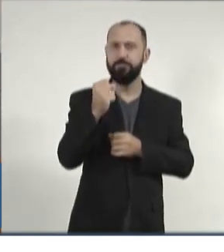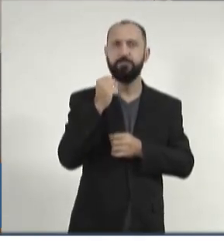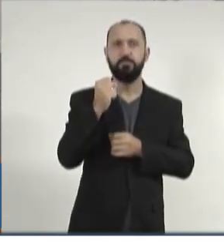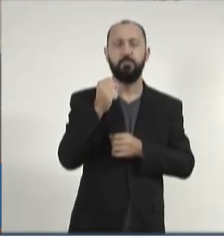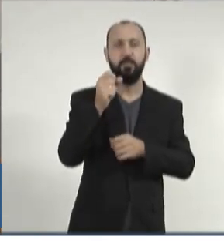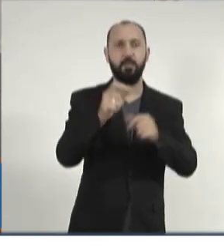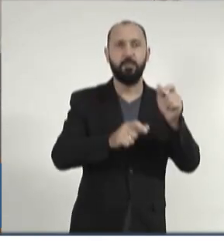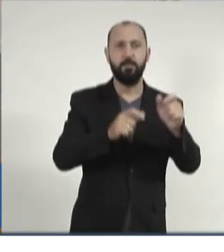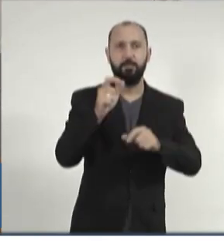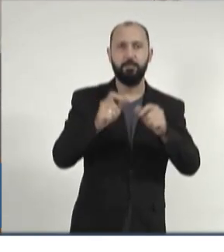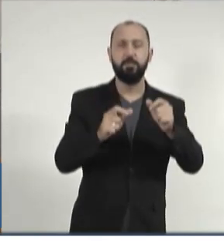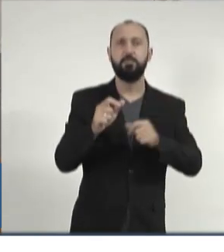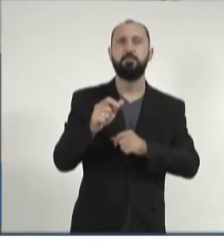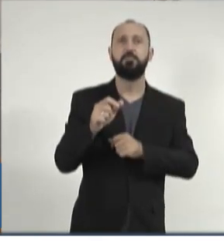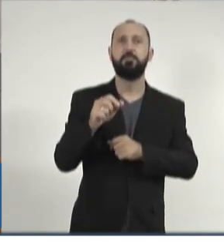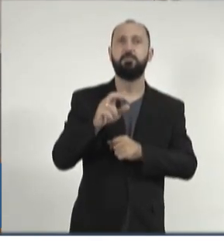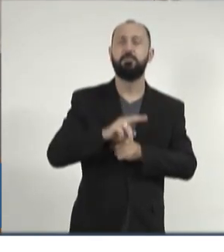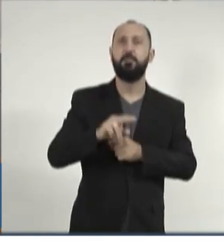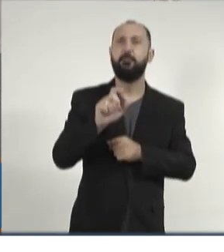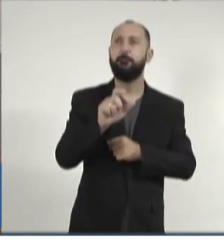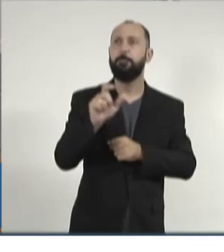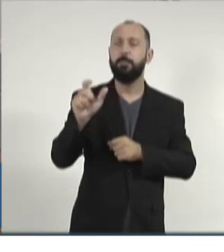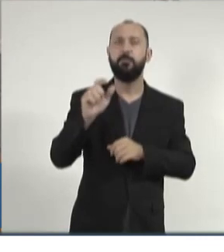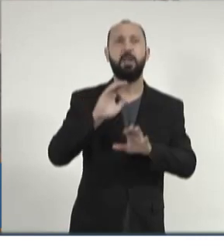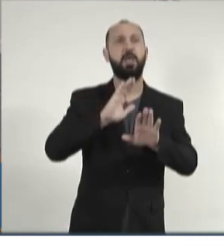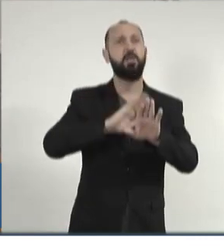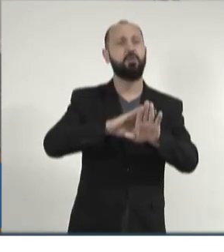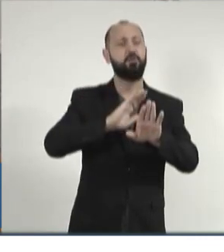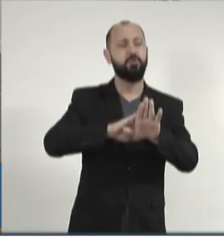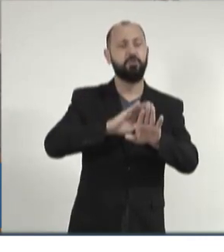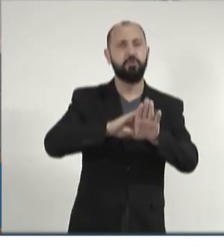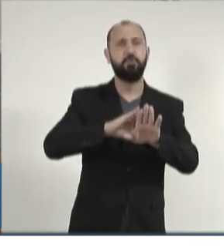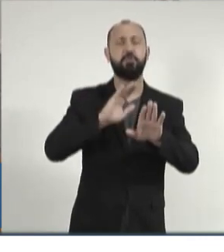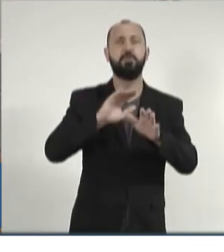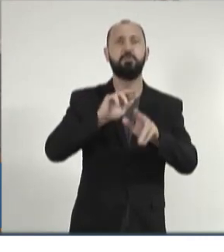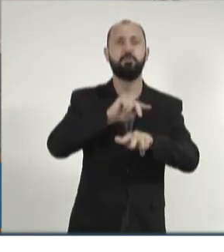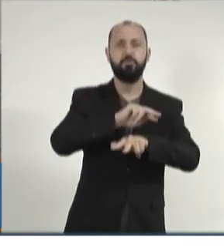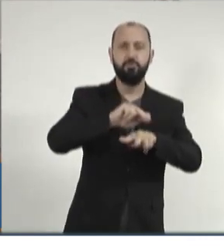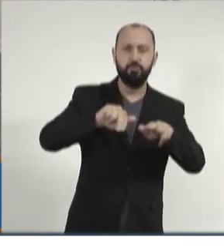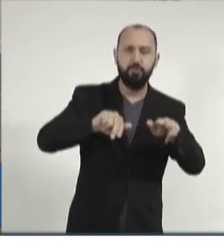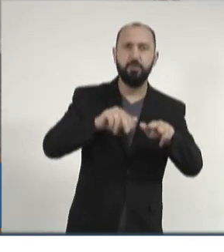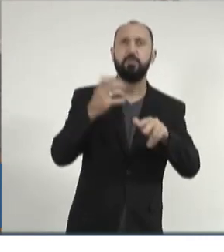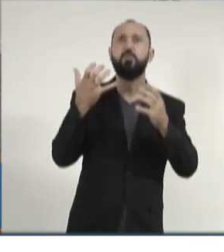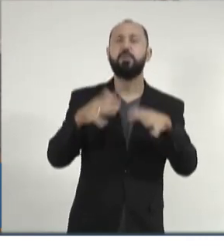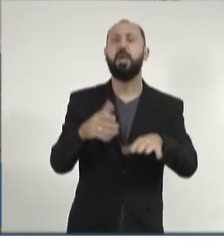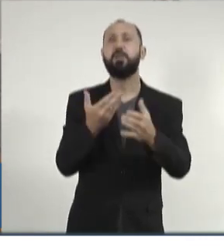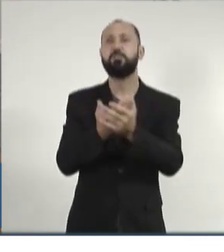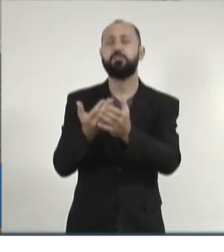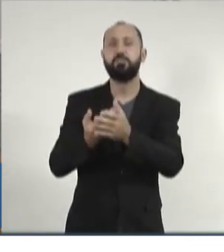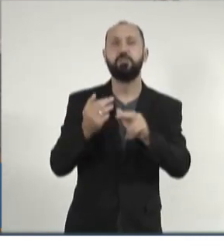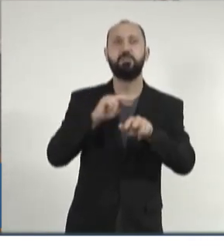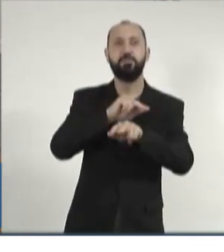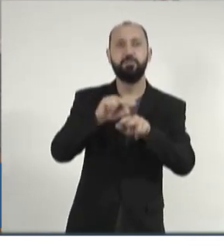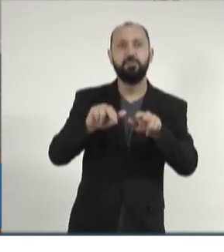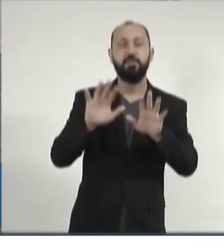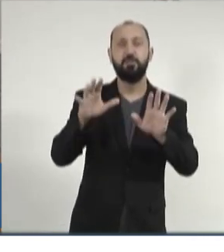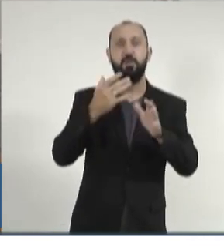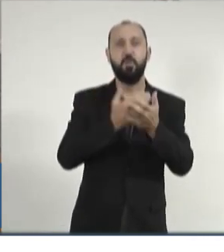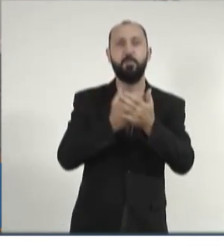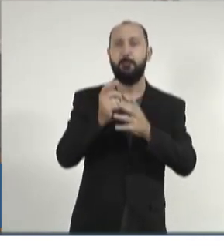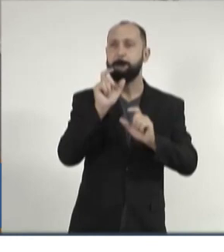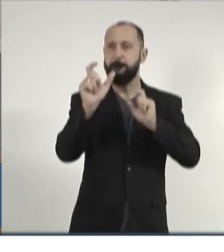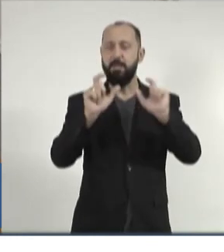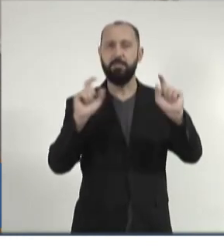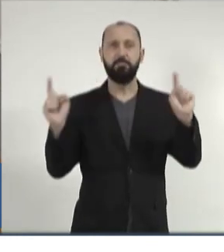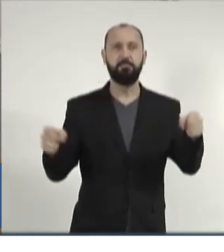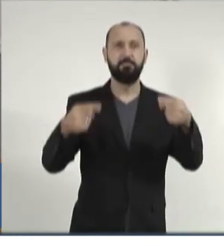As pessoas queimam a palavra, falam de ideologia de gênero, não querem estudar gênero nas escolas, bem que virou um